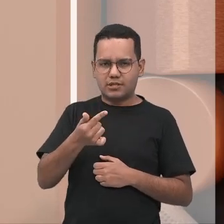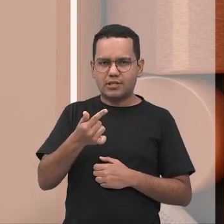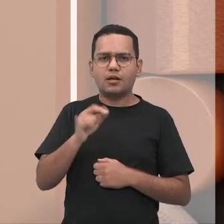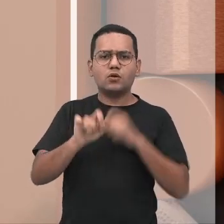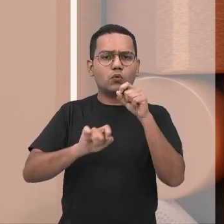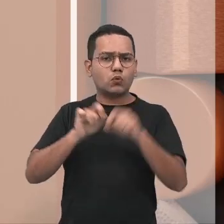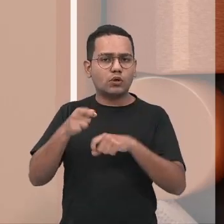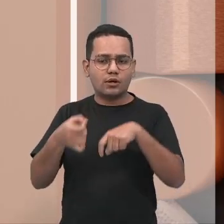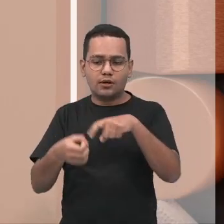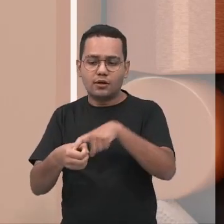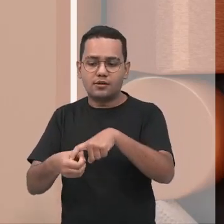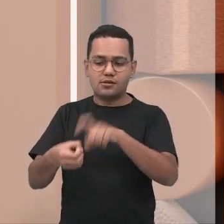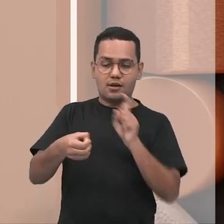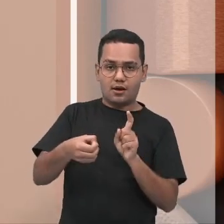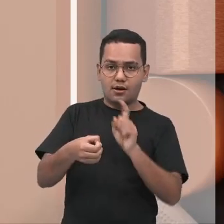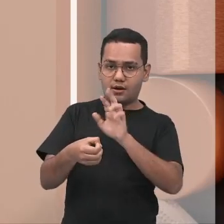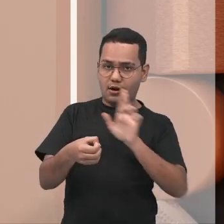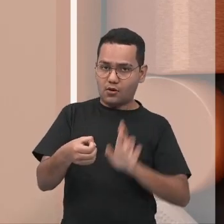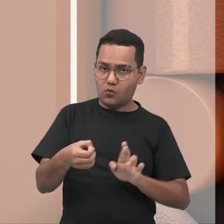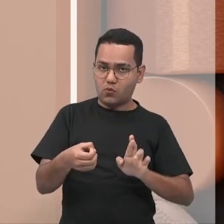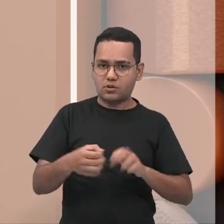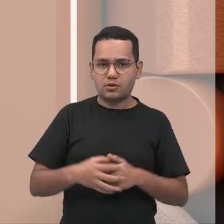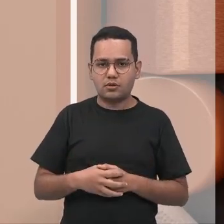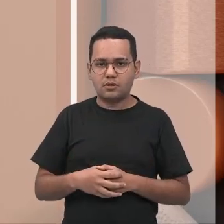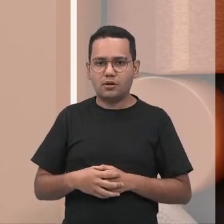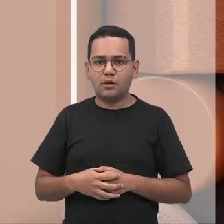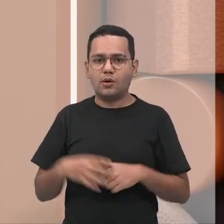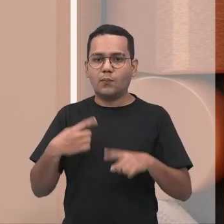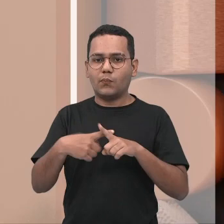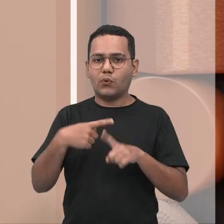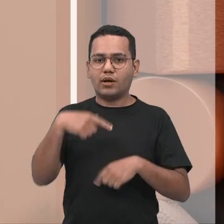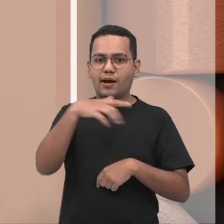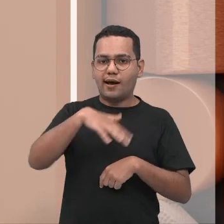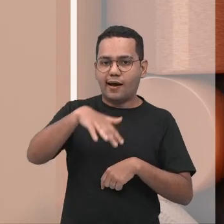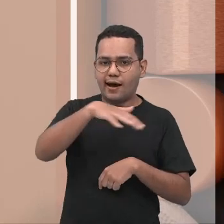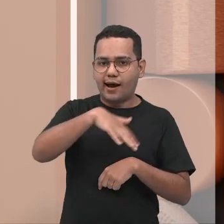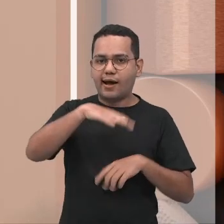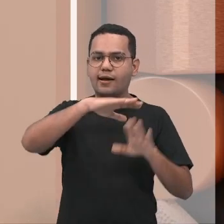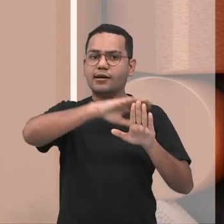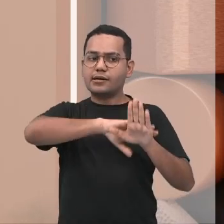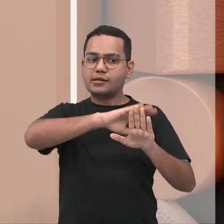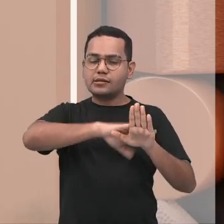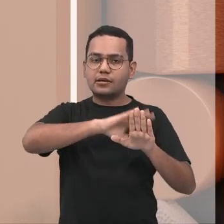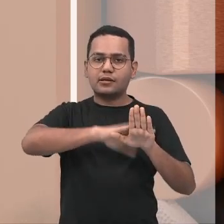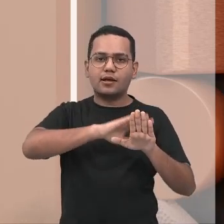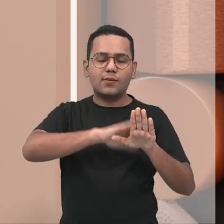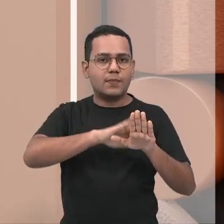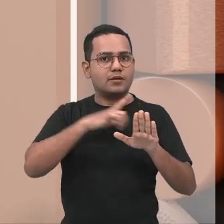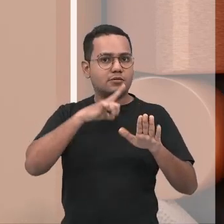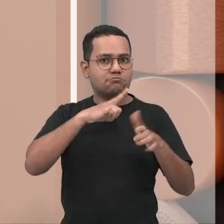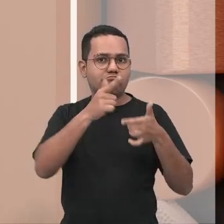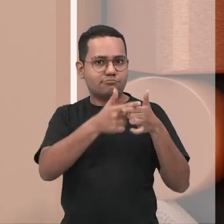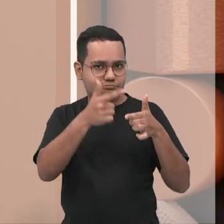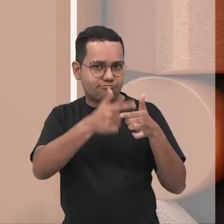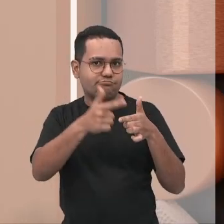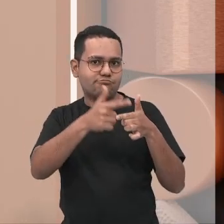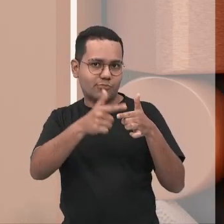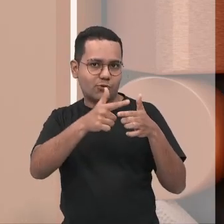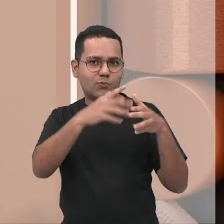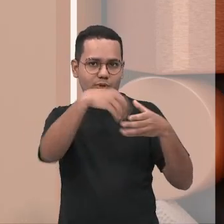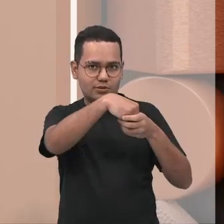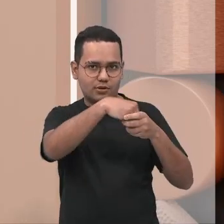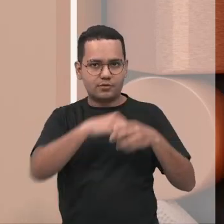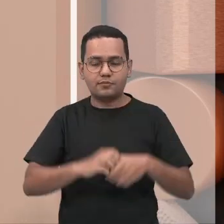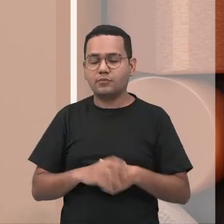Rússia saísse do conflito, até porque ela estava vivendo um período interno bastante delicado, e também a entrada dos